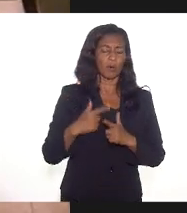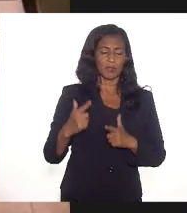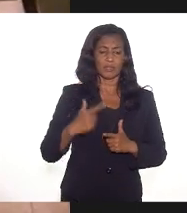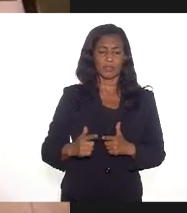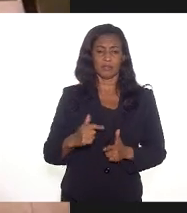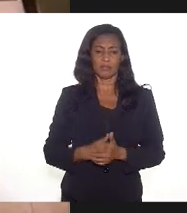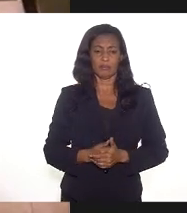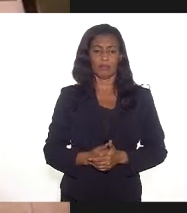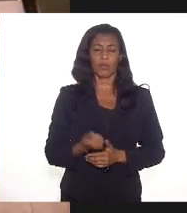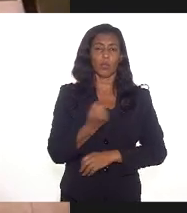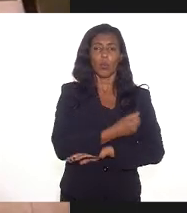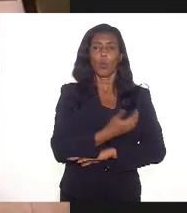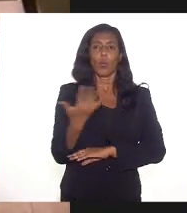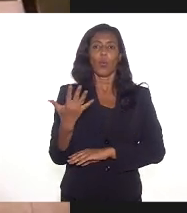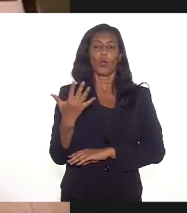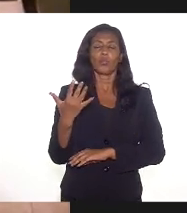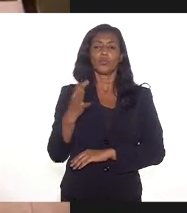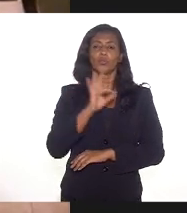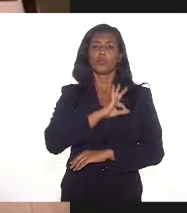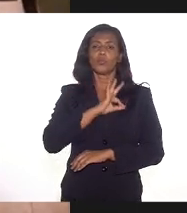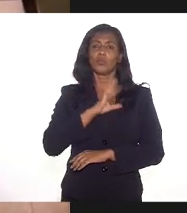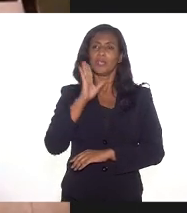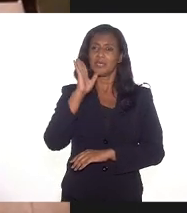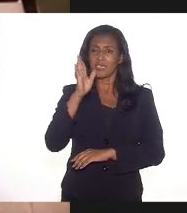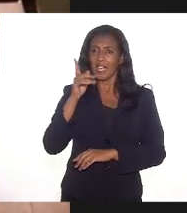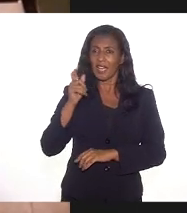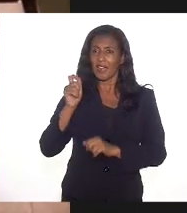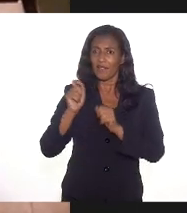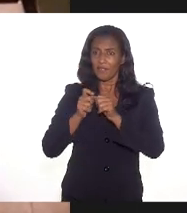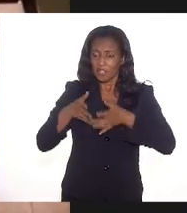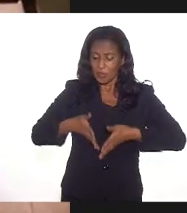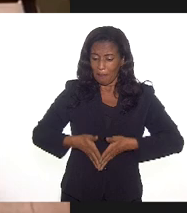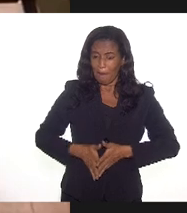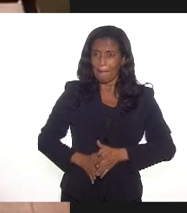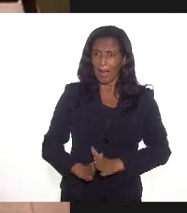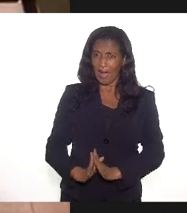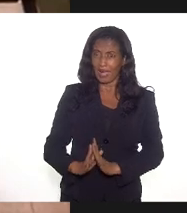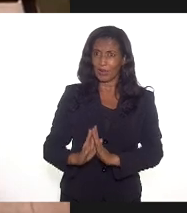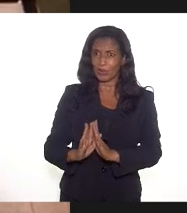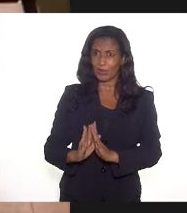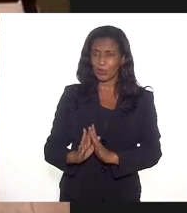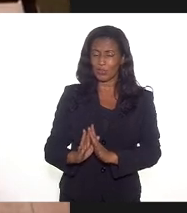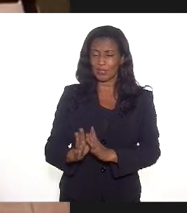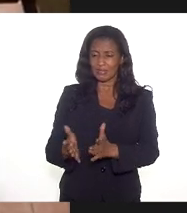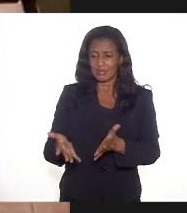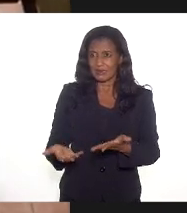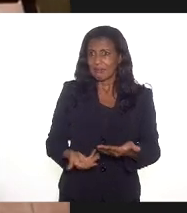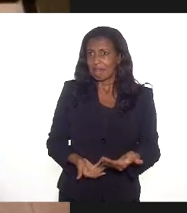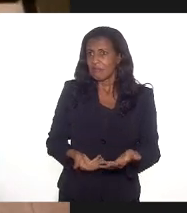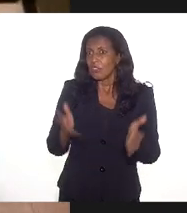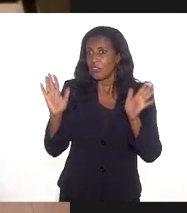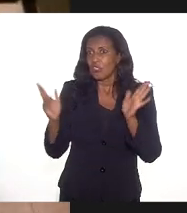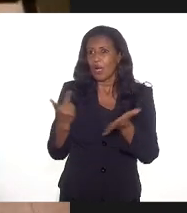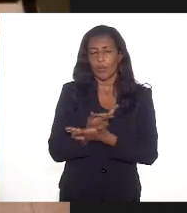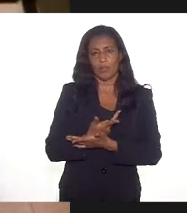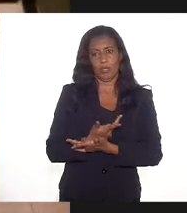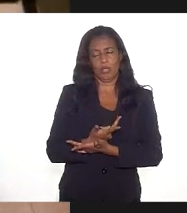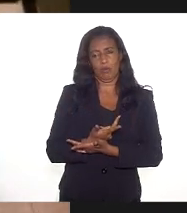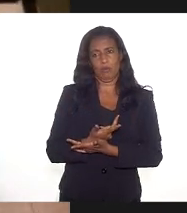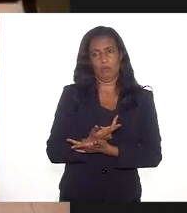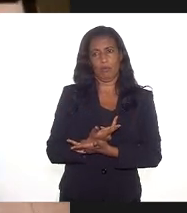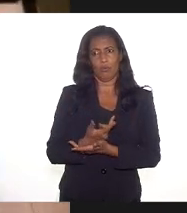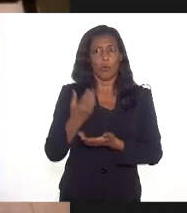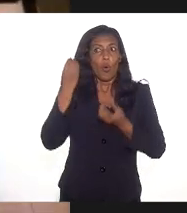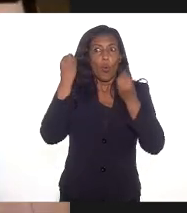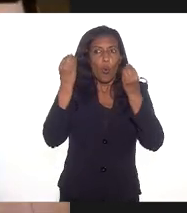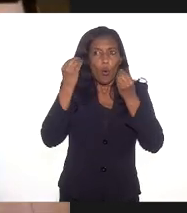presidente, quantos policiais já fizeram parto através da própria viatura? Não era para ser, mas também faz. E a gente, como que a